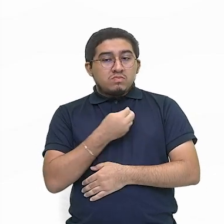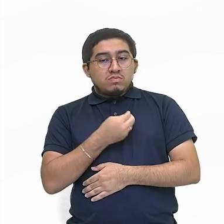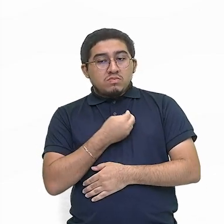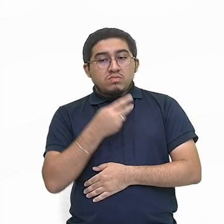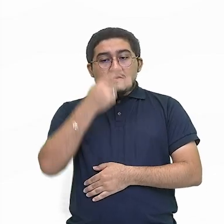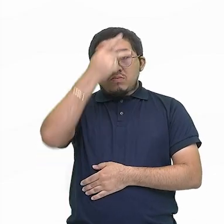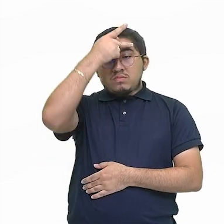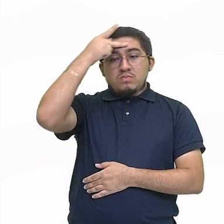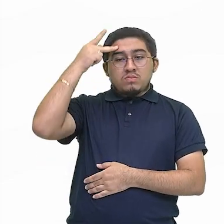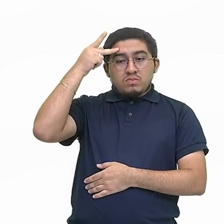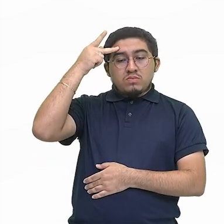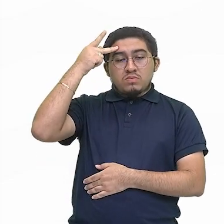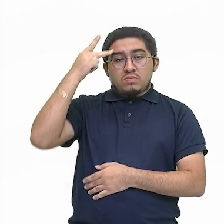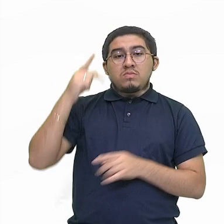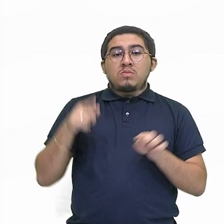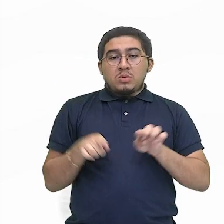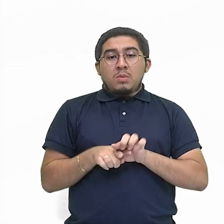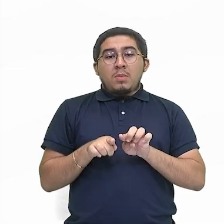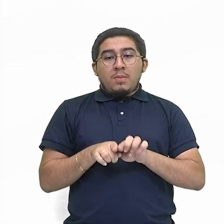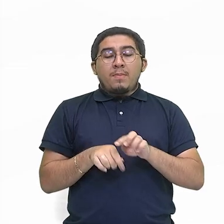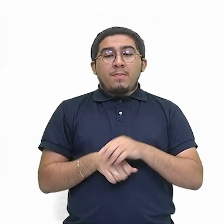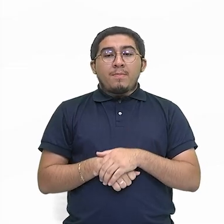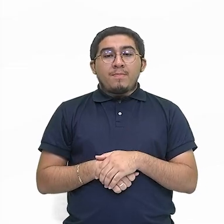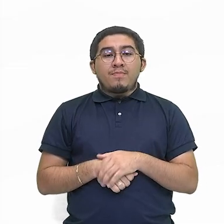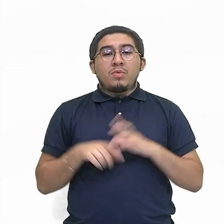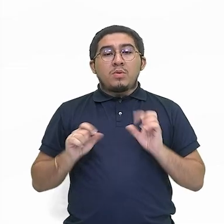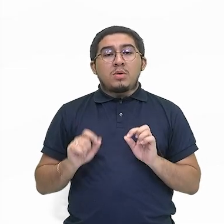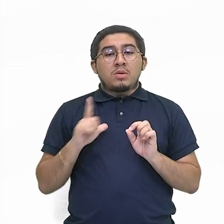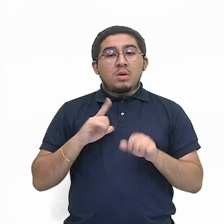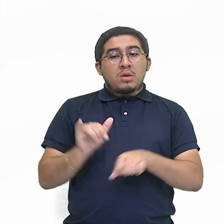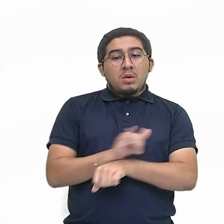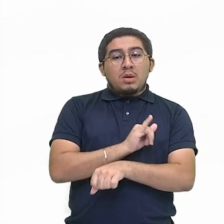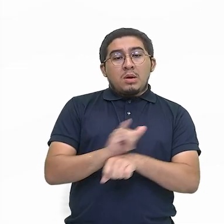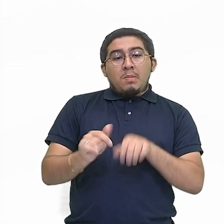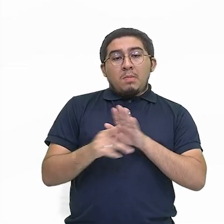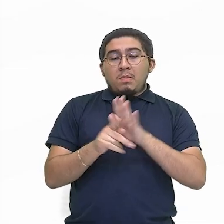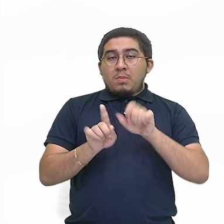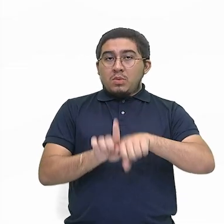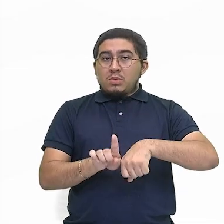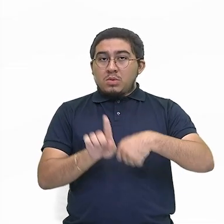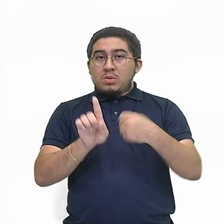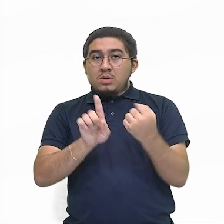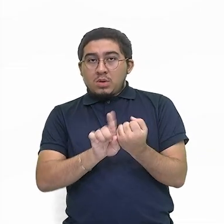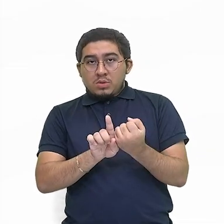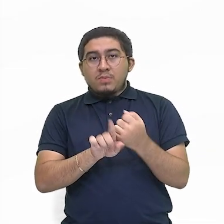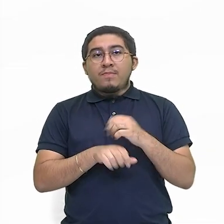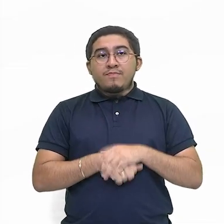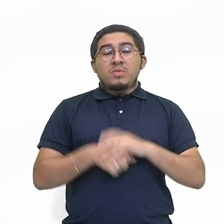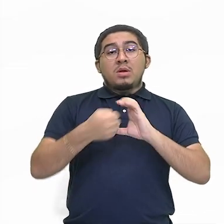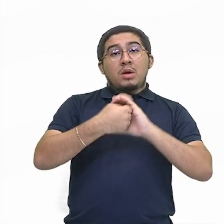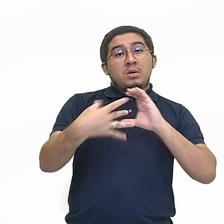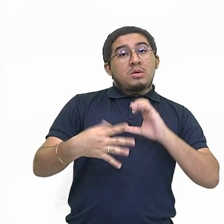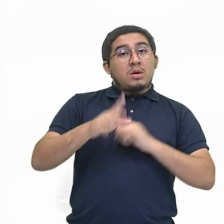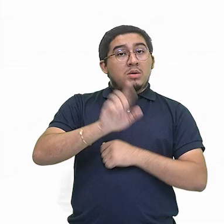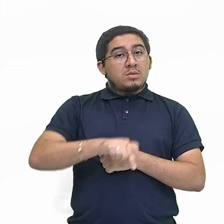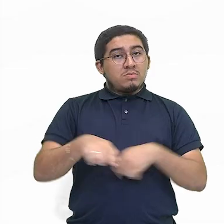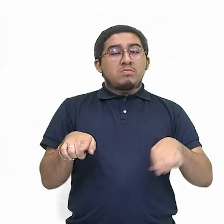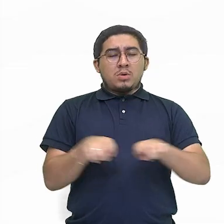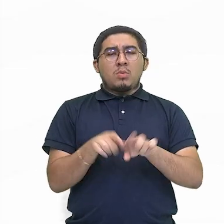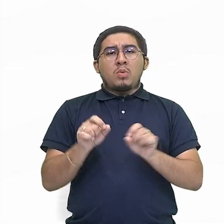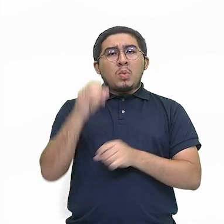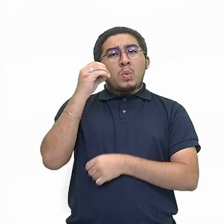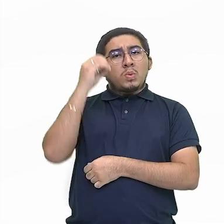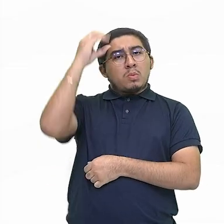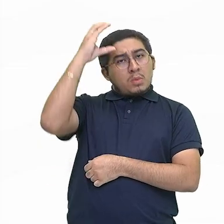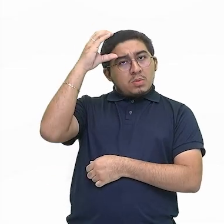das pessoas e a dinâmica da sociedade. Essas características, além do conhecimento,